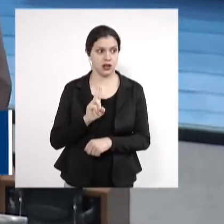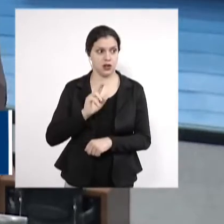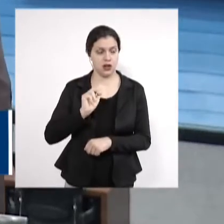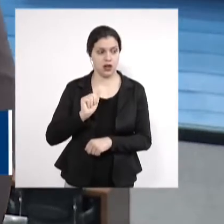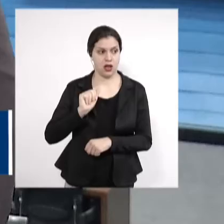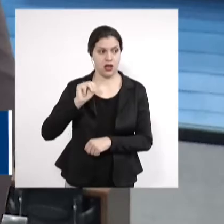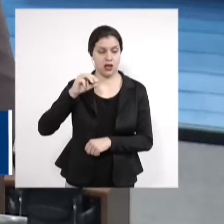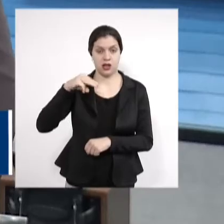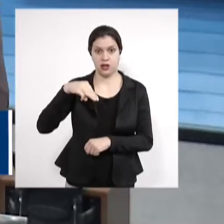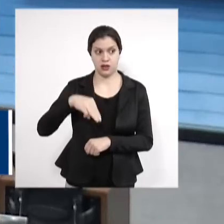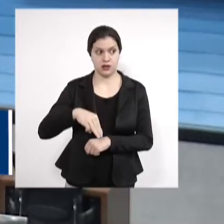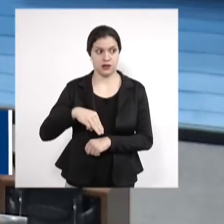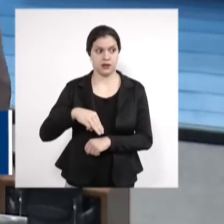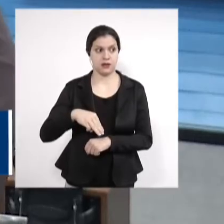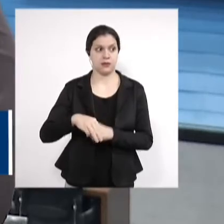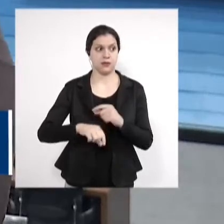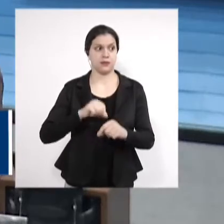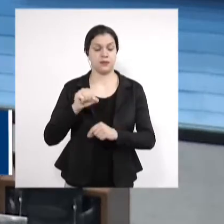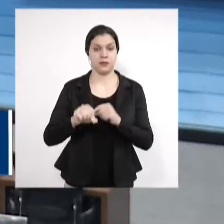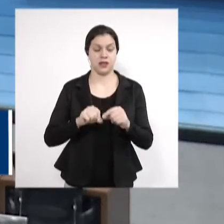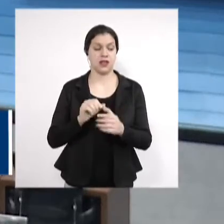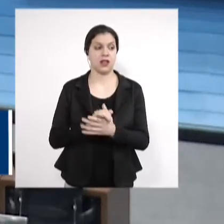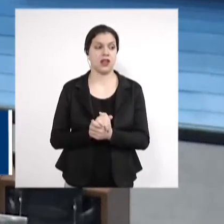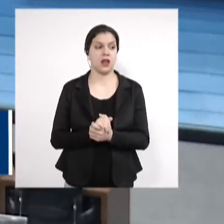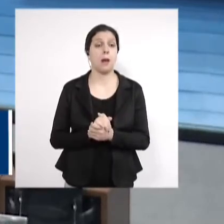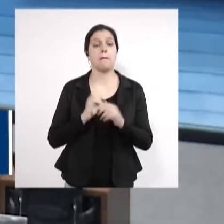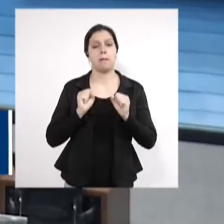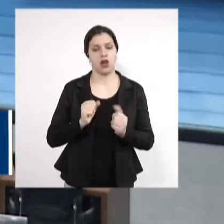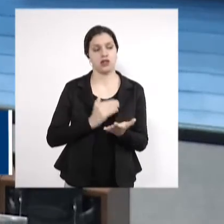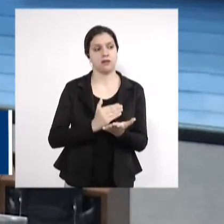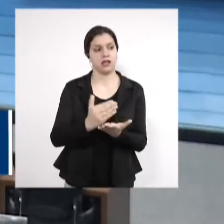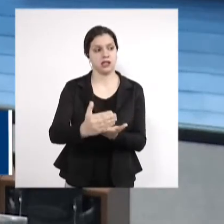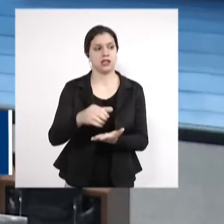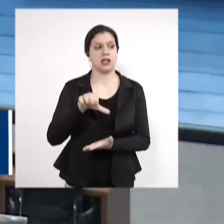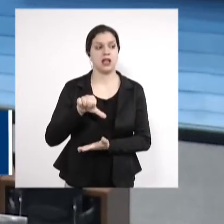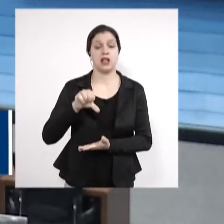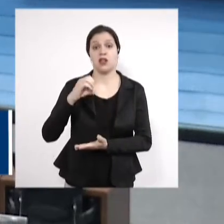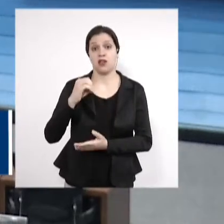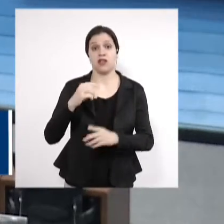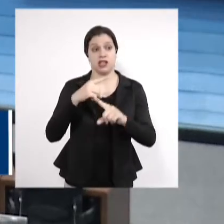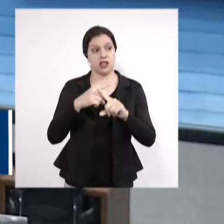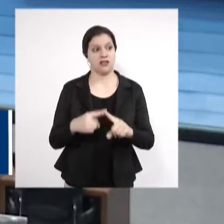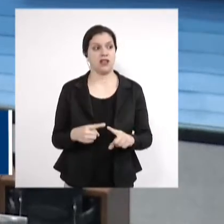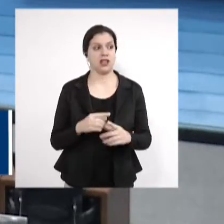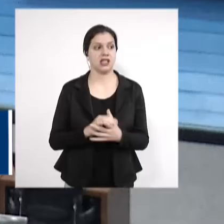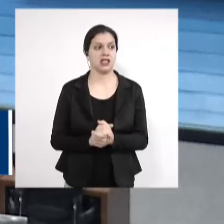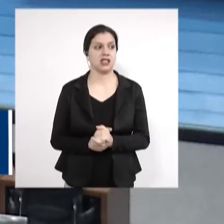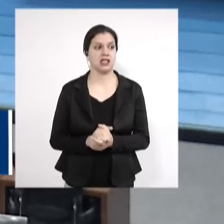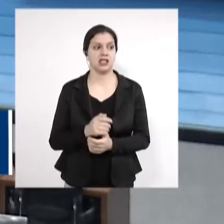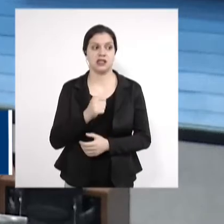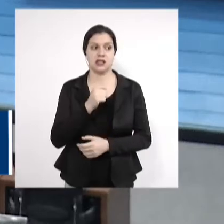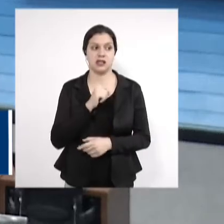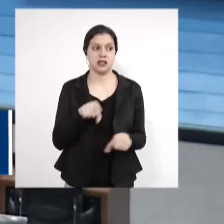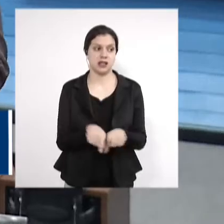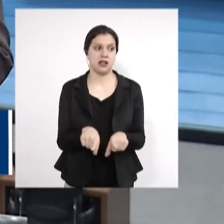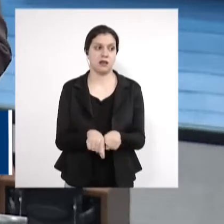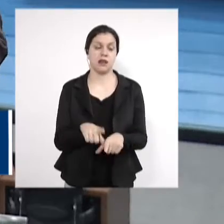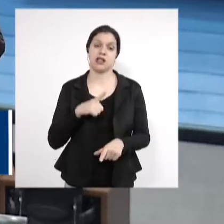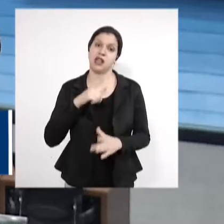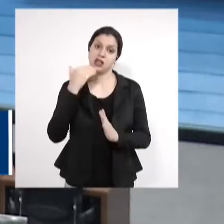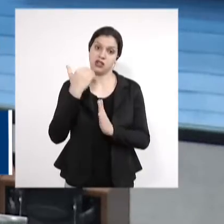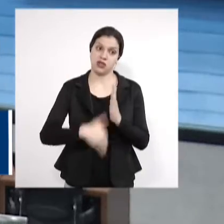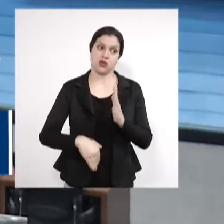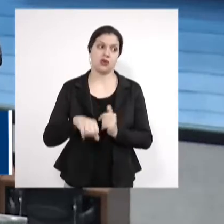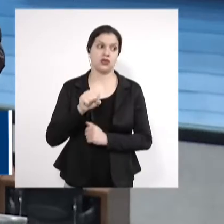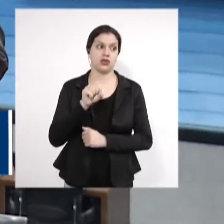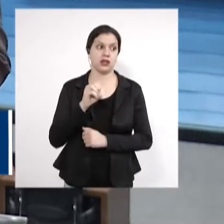Atualização monetária de Mato Grosso do Sul pode parcelar em 90 vezes e ainda ter o desconto de